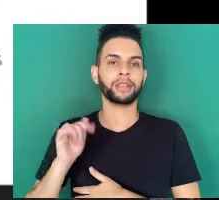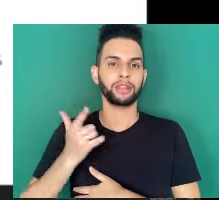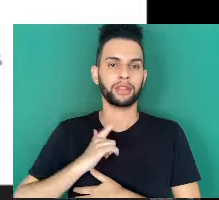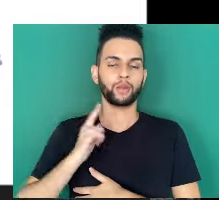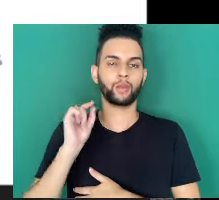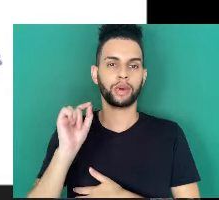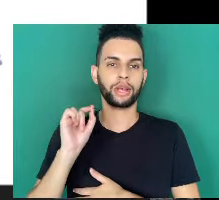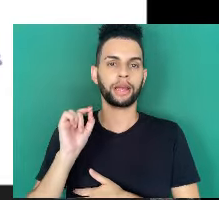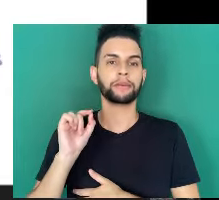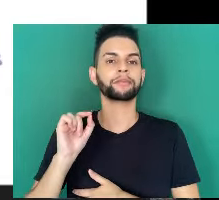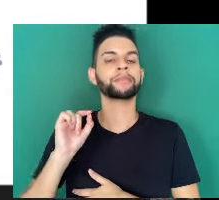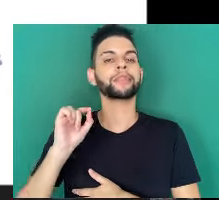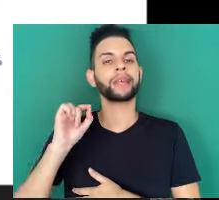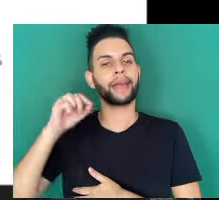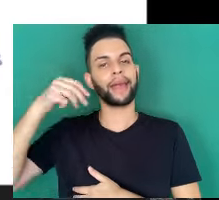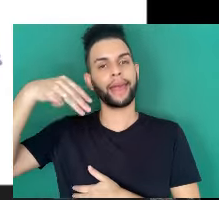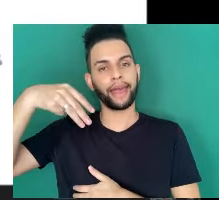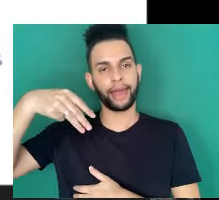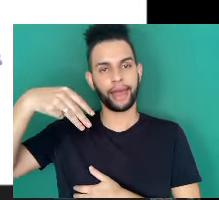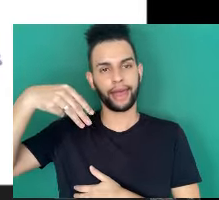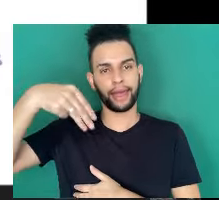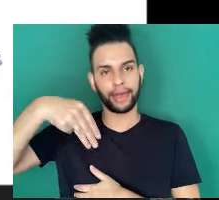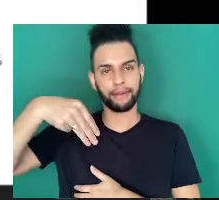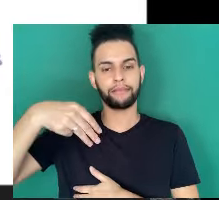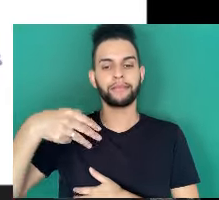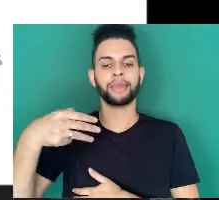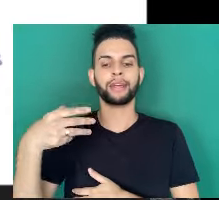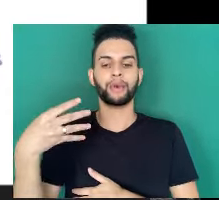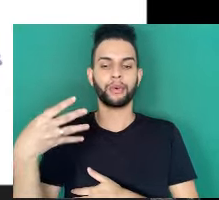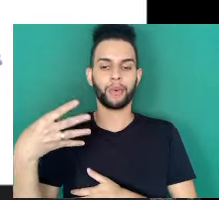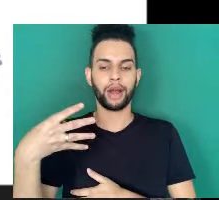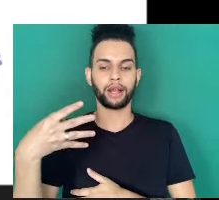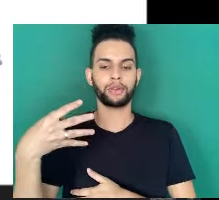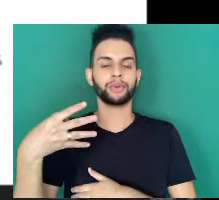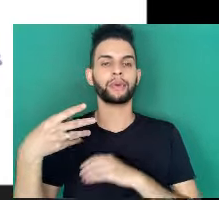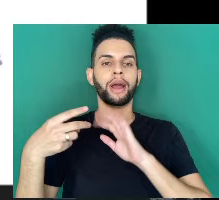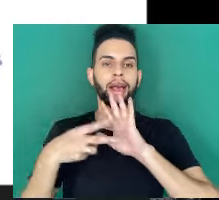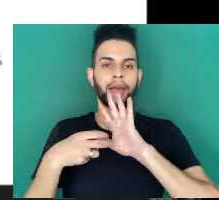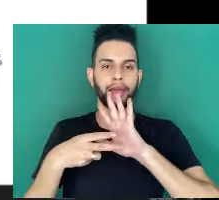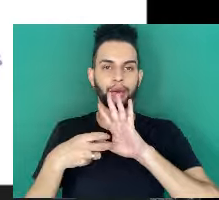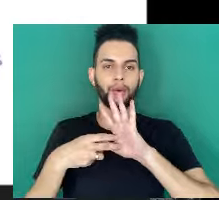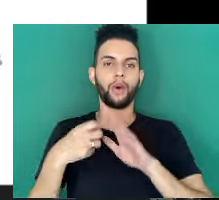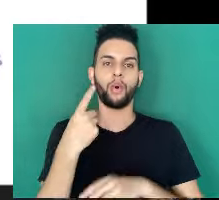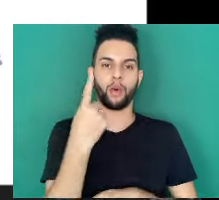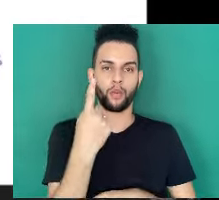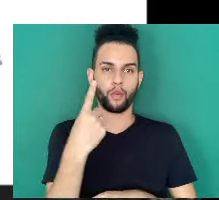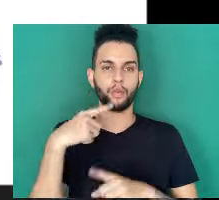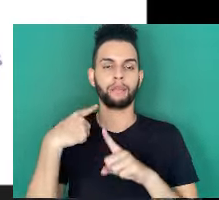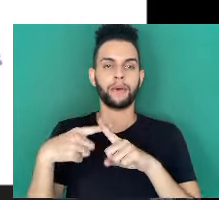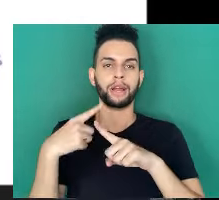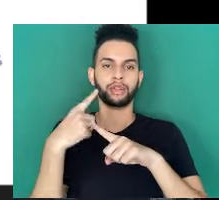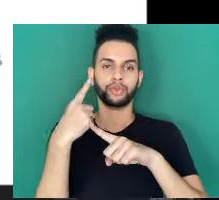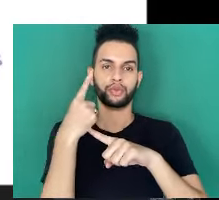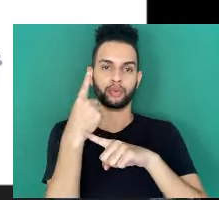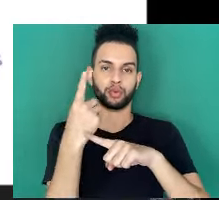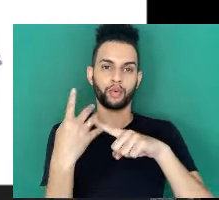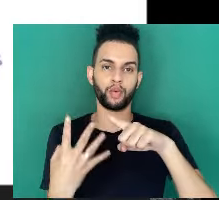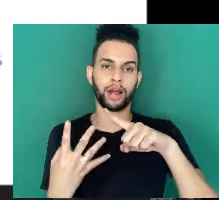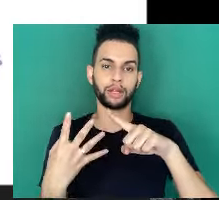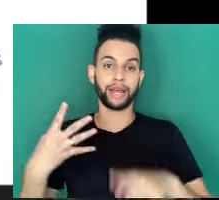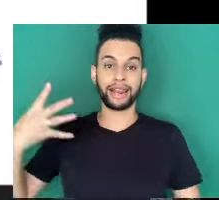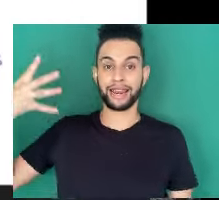mais 1/4 elevado a 4. E isso daqui vocês podem calcular, uma calculadora